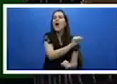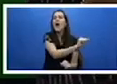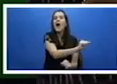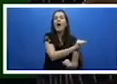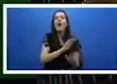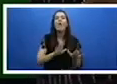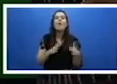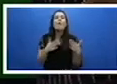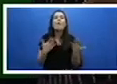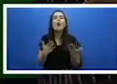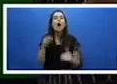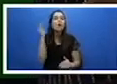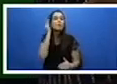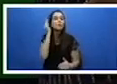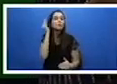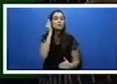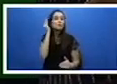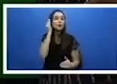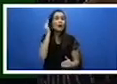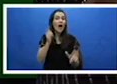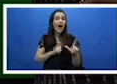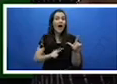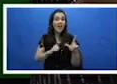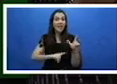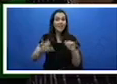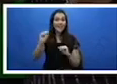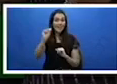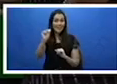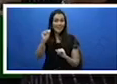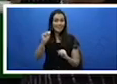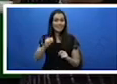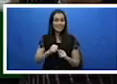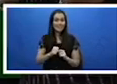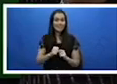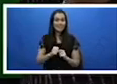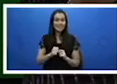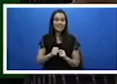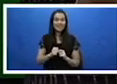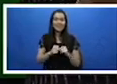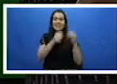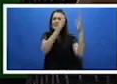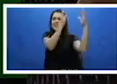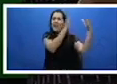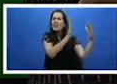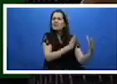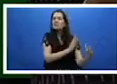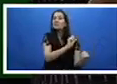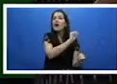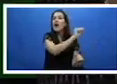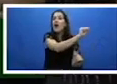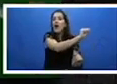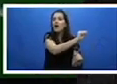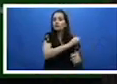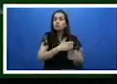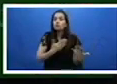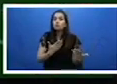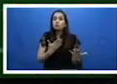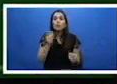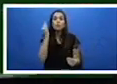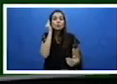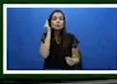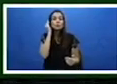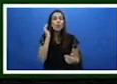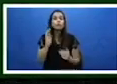o som da letra S na lista A? Nesta listinha aqui, crianças, qual